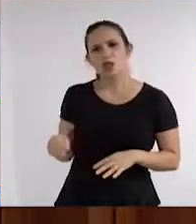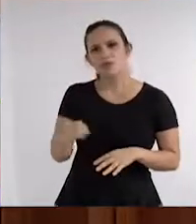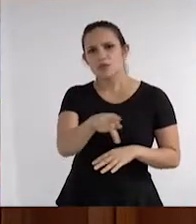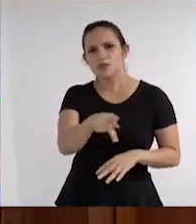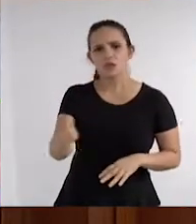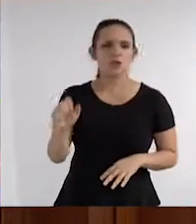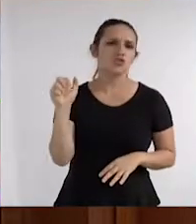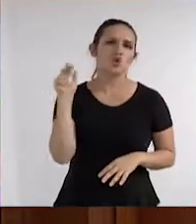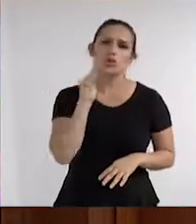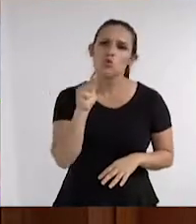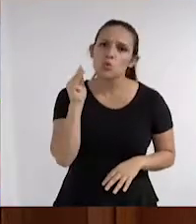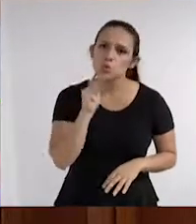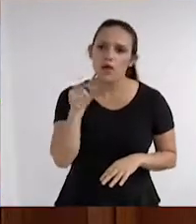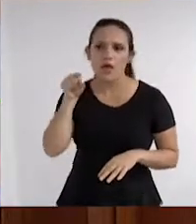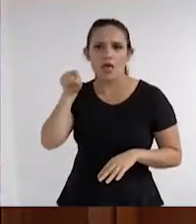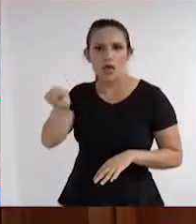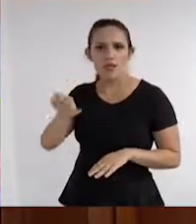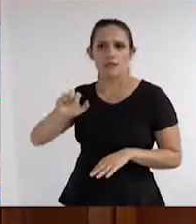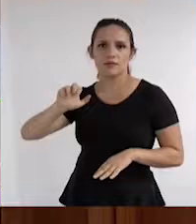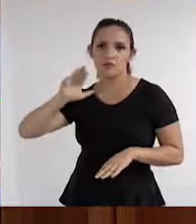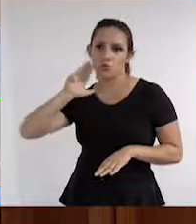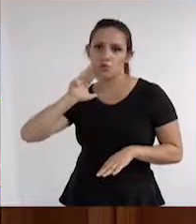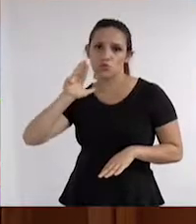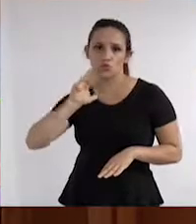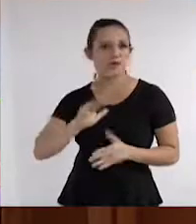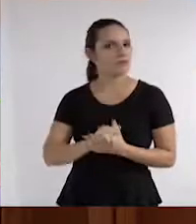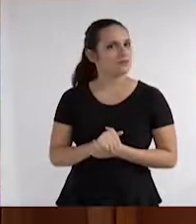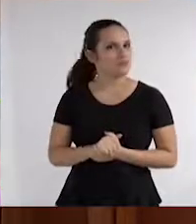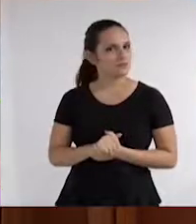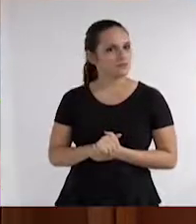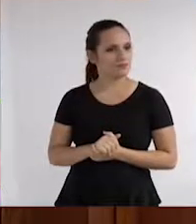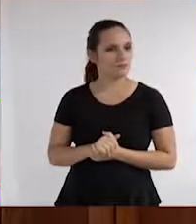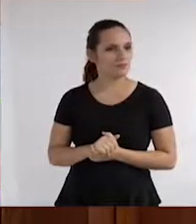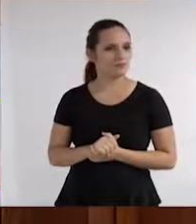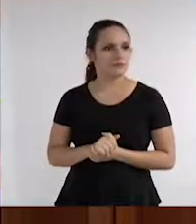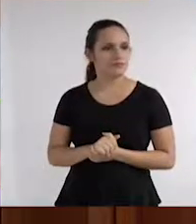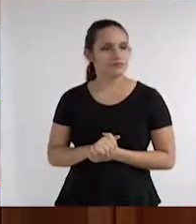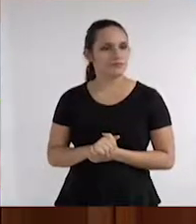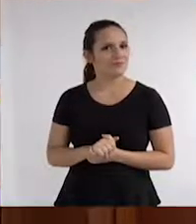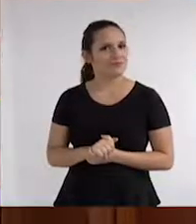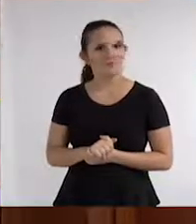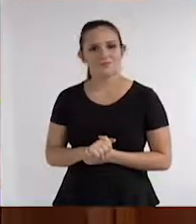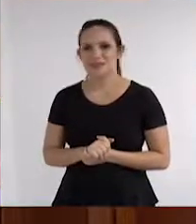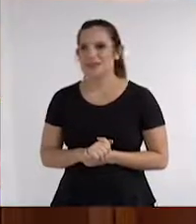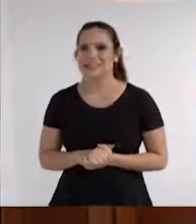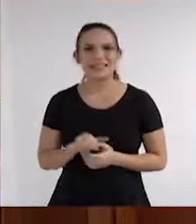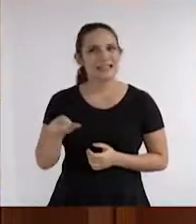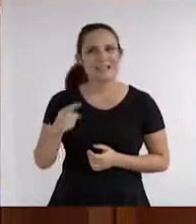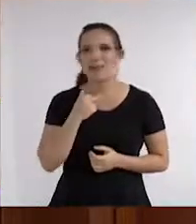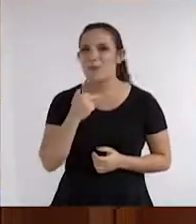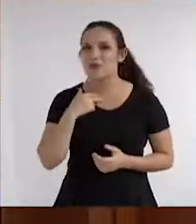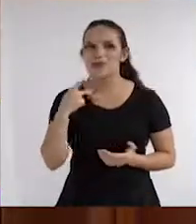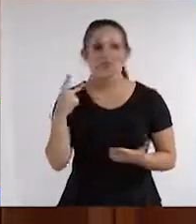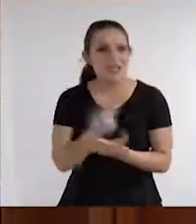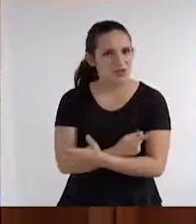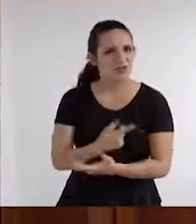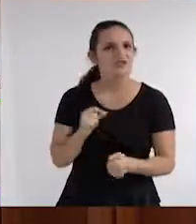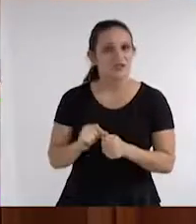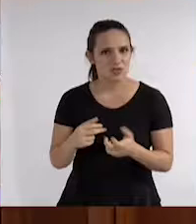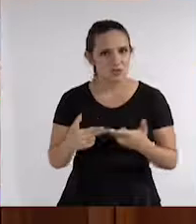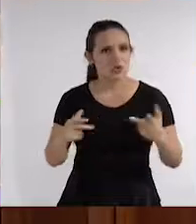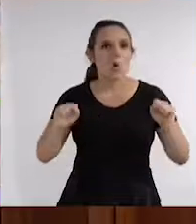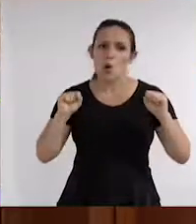que ninguém, não poderia ter cometido nenhum tipo de ilicitude por ter sido presidente da República, e eu